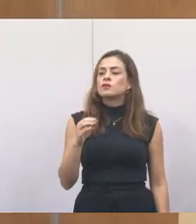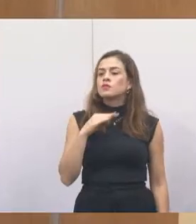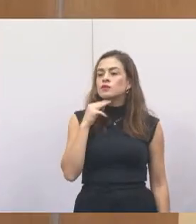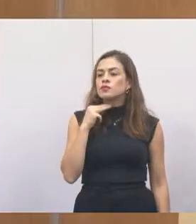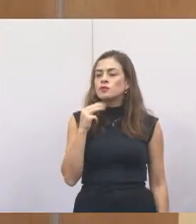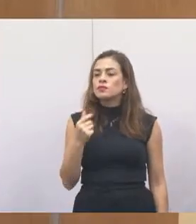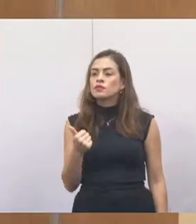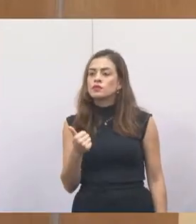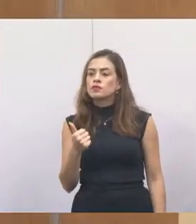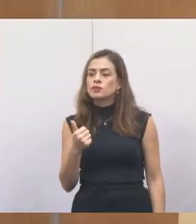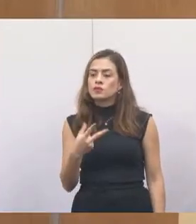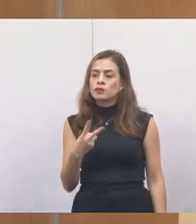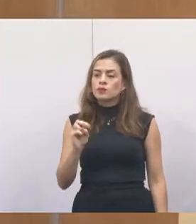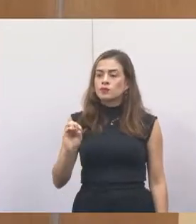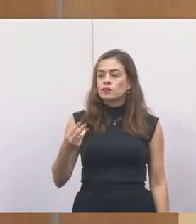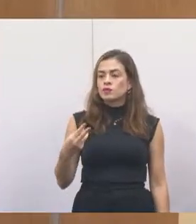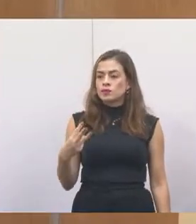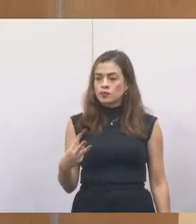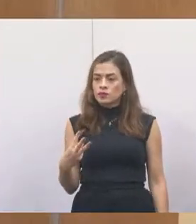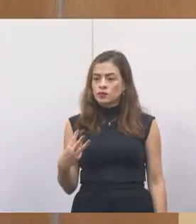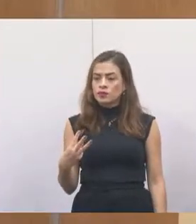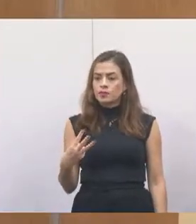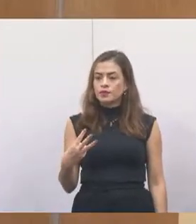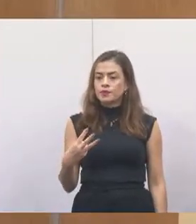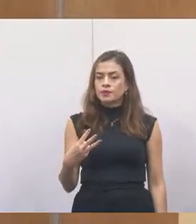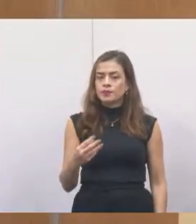2023. Prefeito Isaías José de Santana.